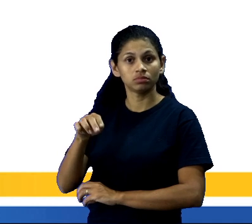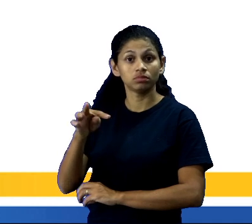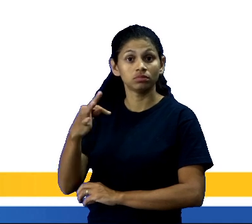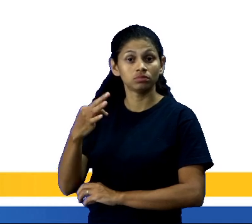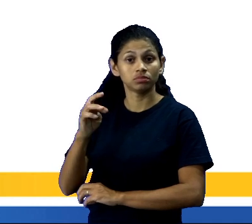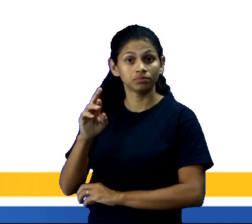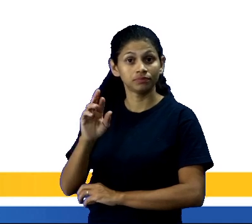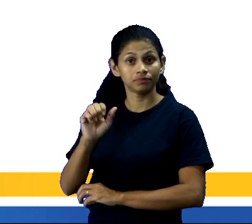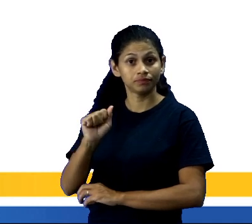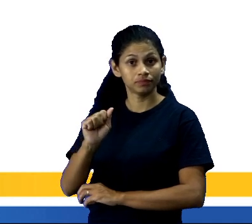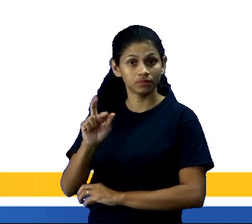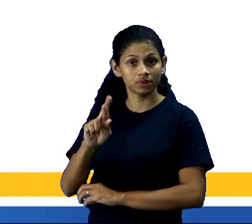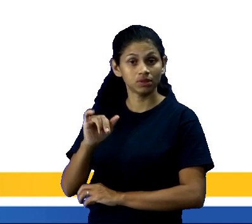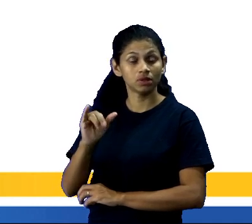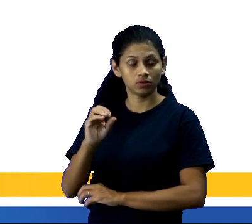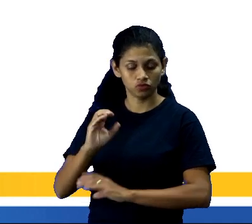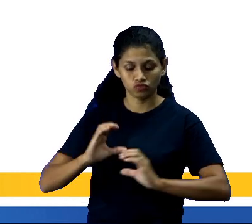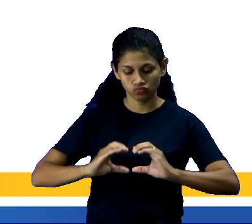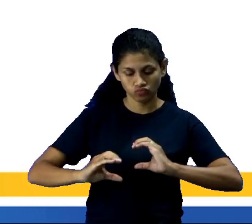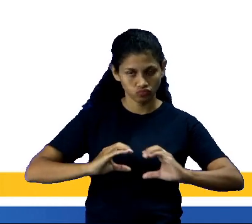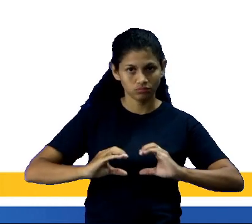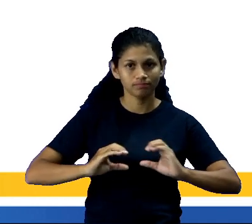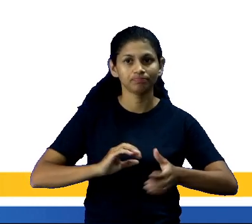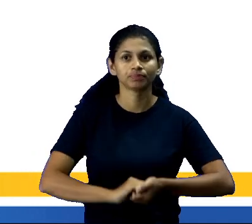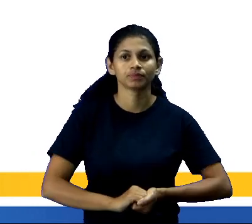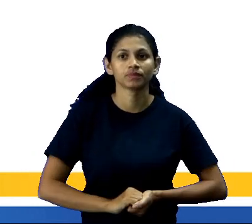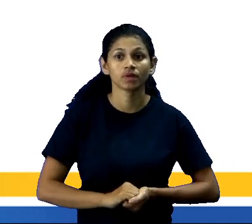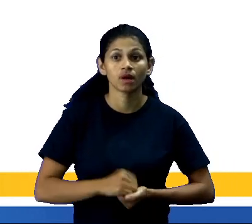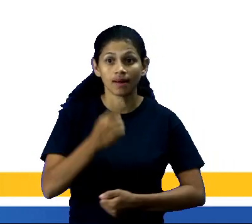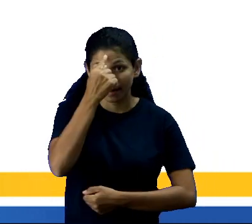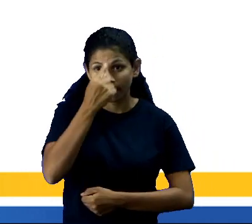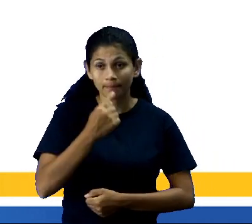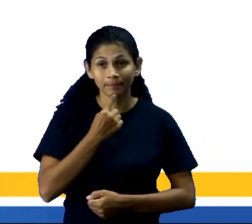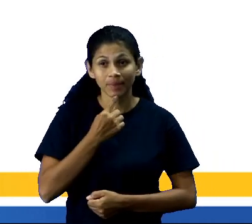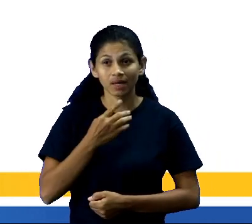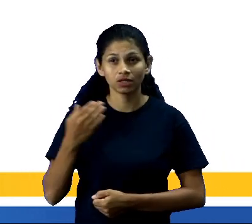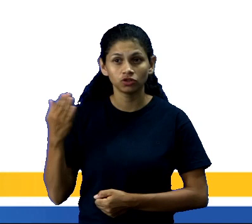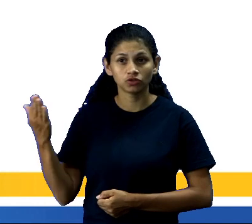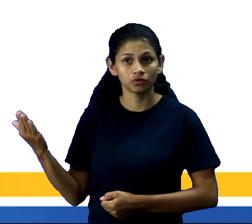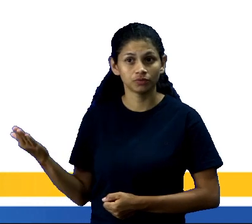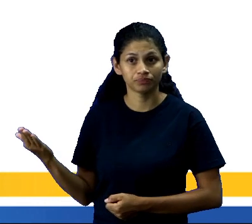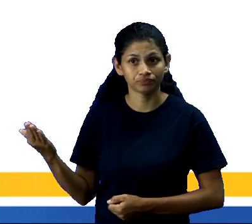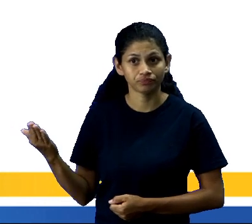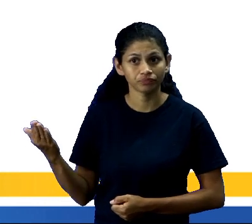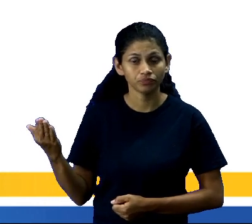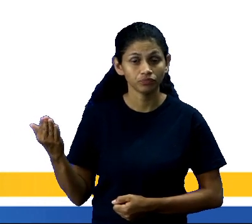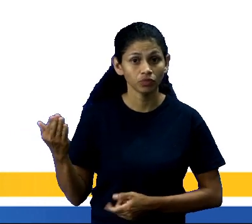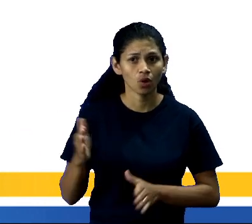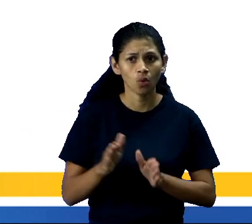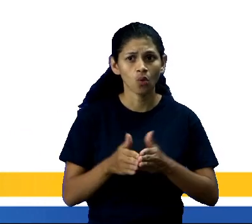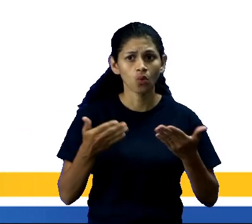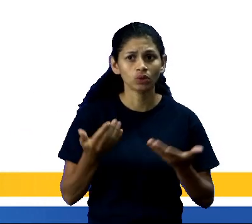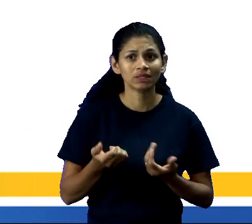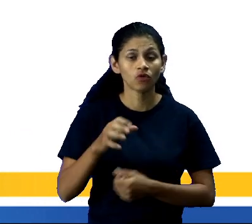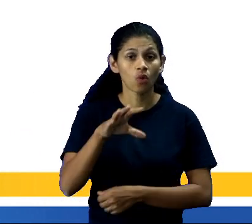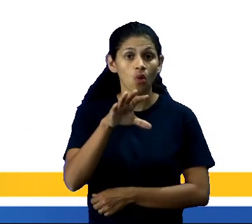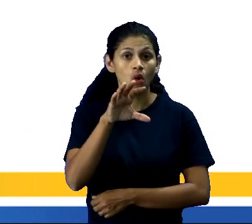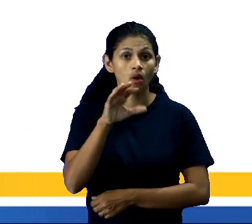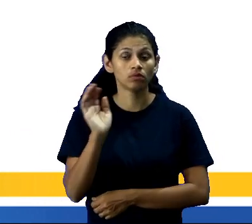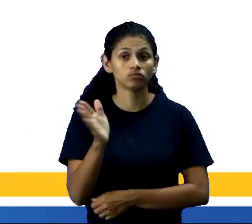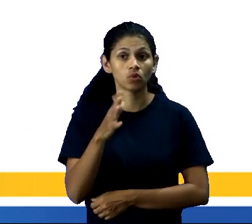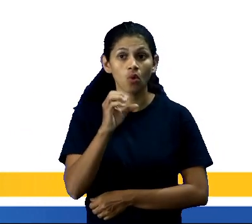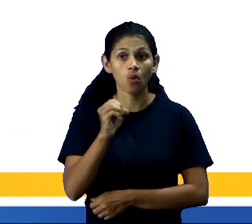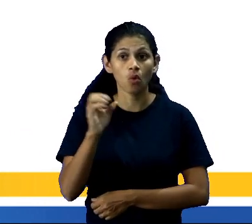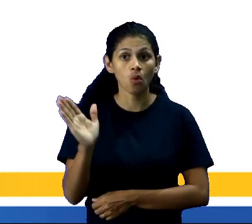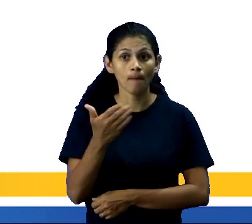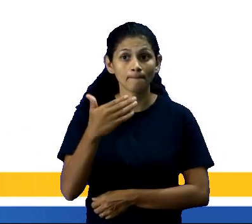tirei para vocês aí foi essa imagem, né, do livro O Maestro, que é um livro que ele está sendo muito vendido, é de um escritor que mora